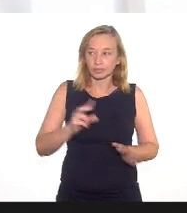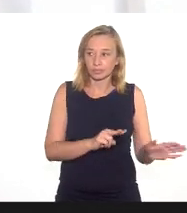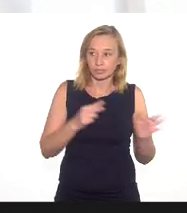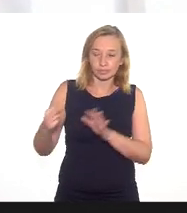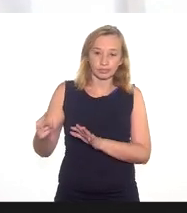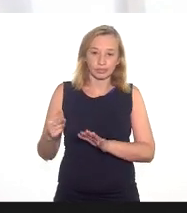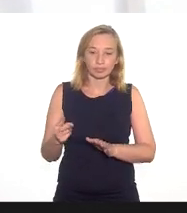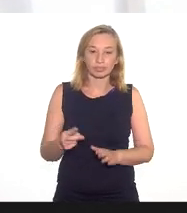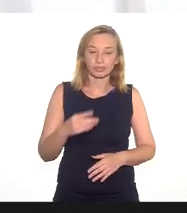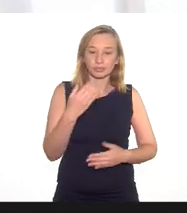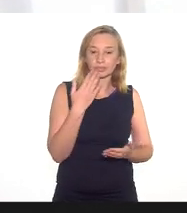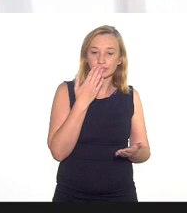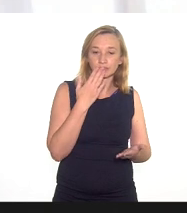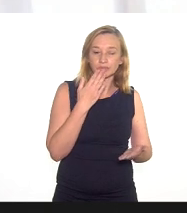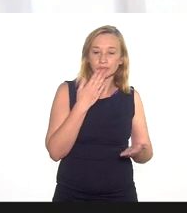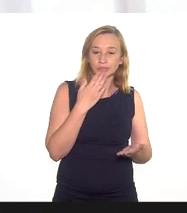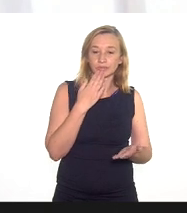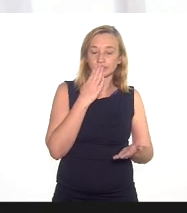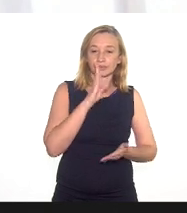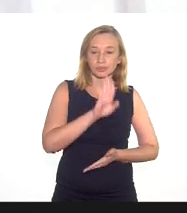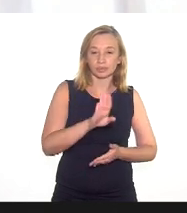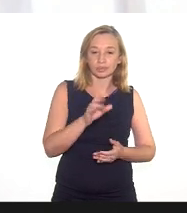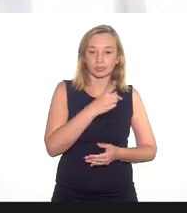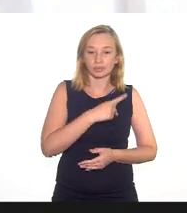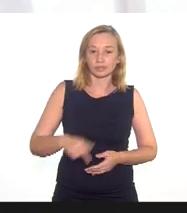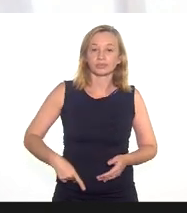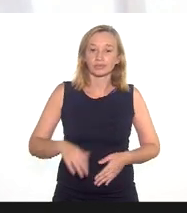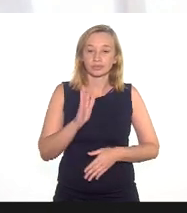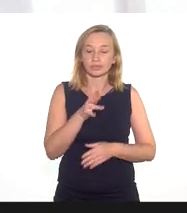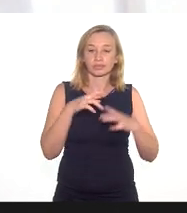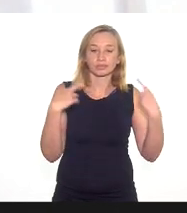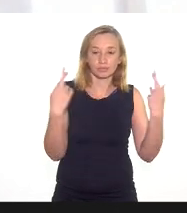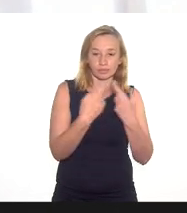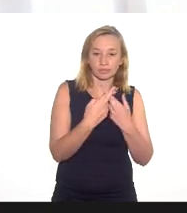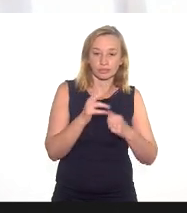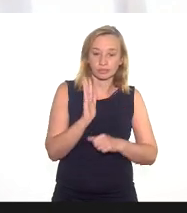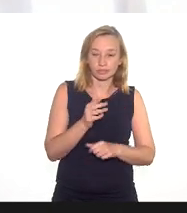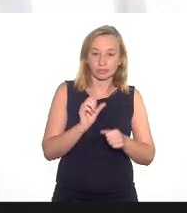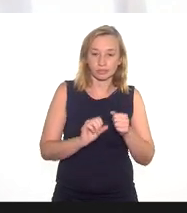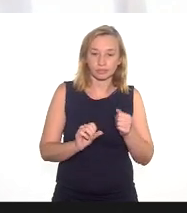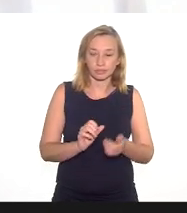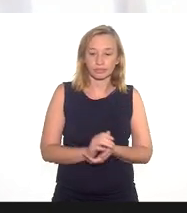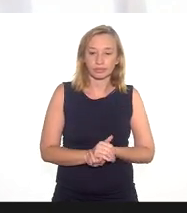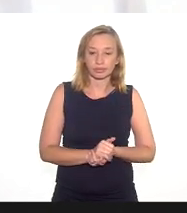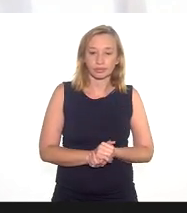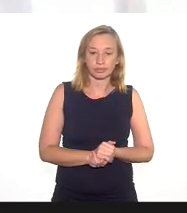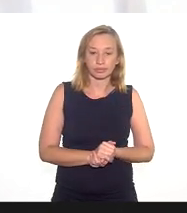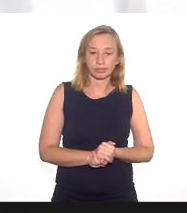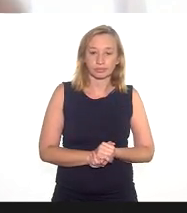Isso é compromisso da presidência da FATEC. Nós já fizemos uma reunião,